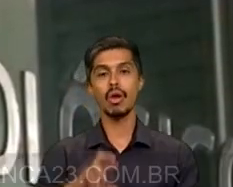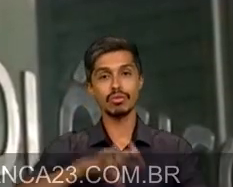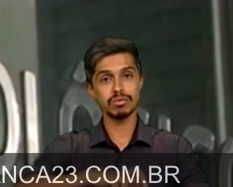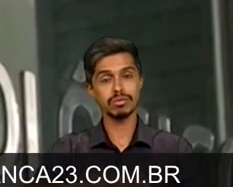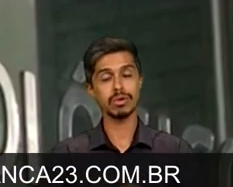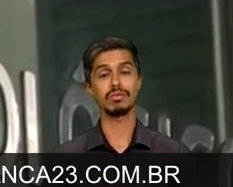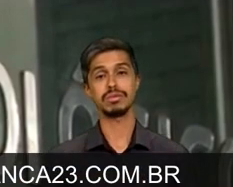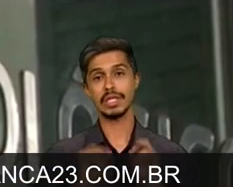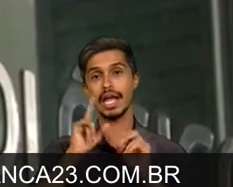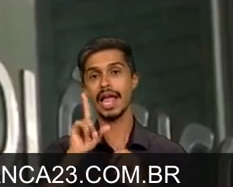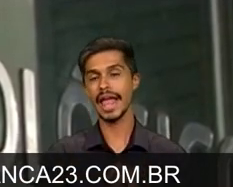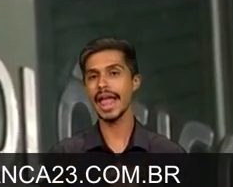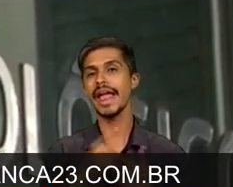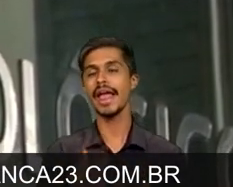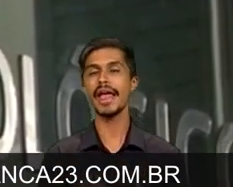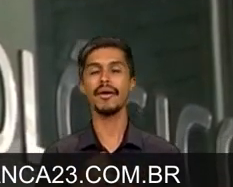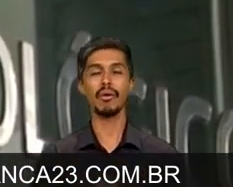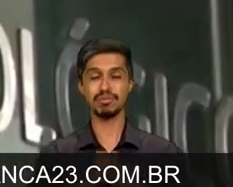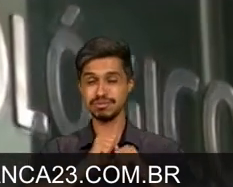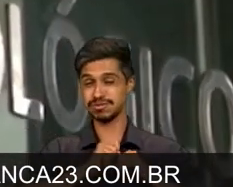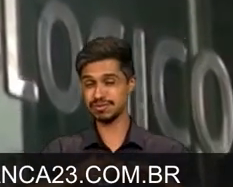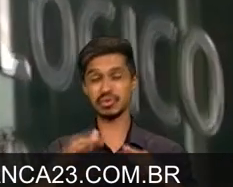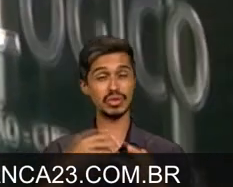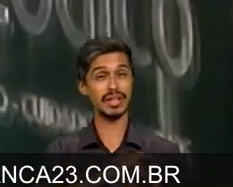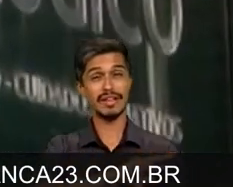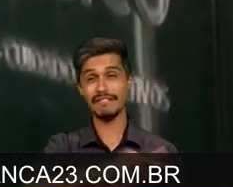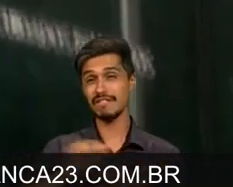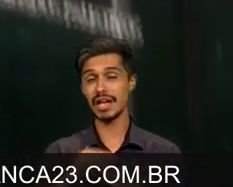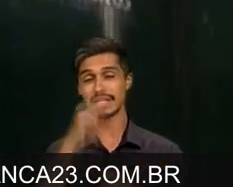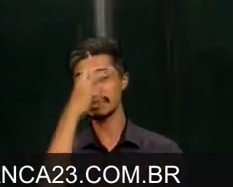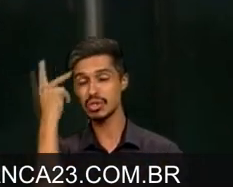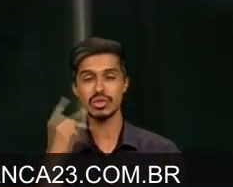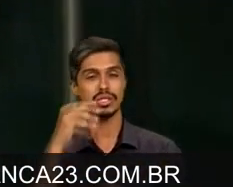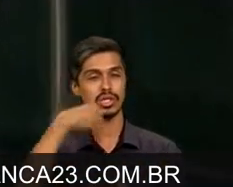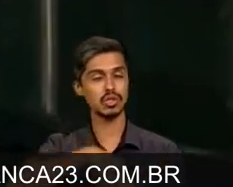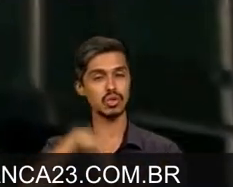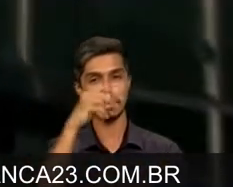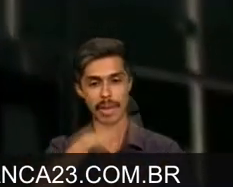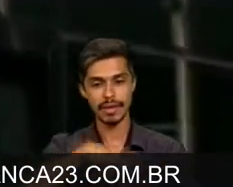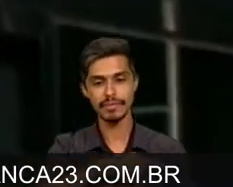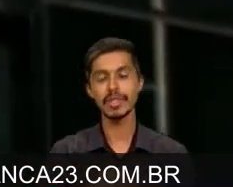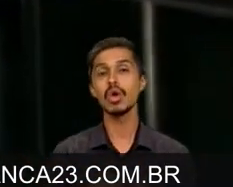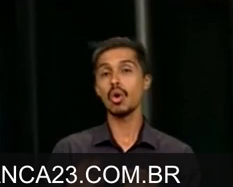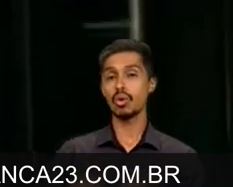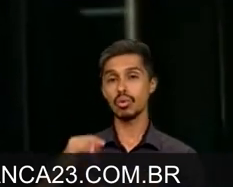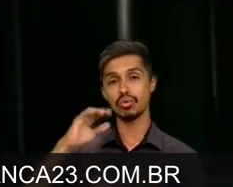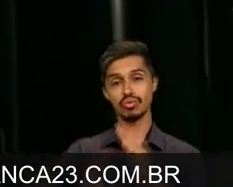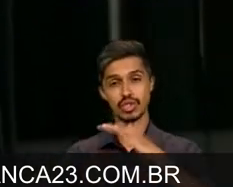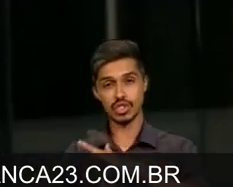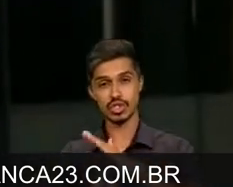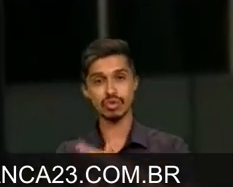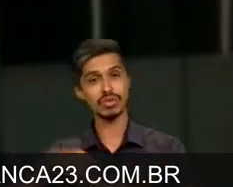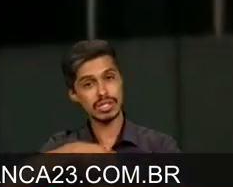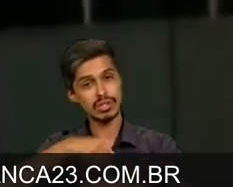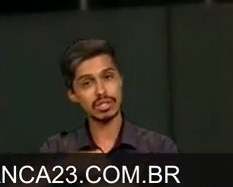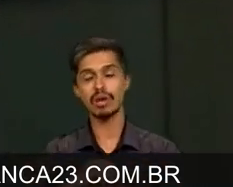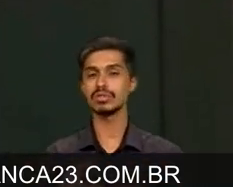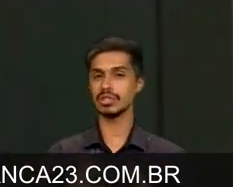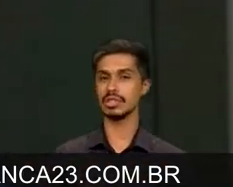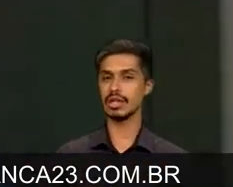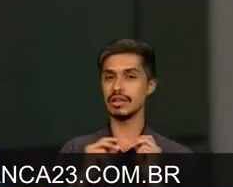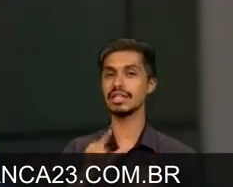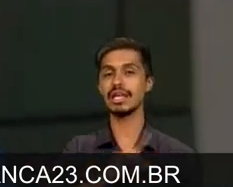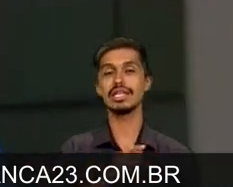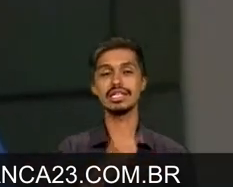é considerado um dos mais incidentes em todo o país. De acordo com o Instituto Nacional do Câncer, são estimados mais de 71